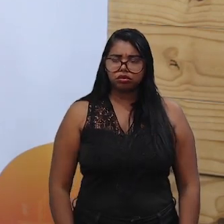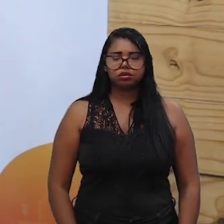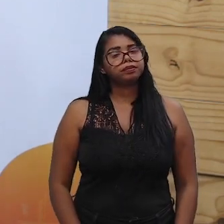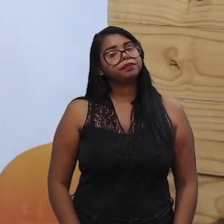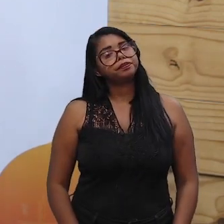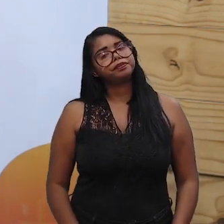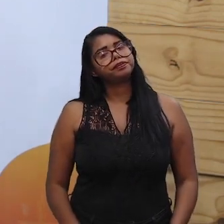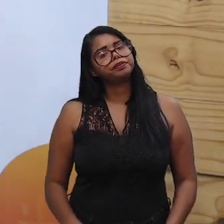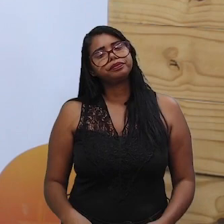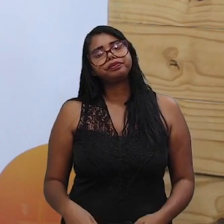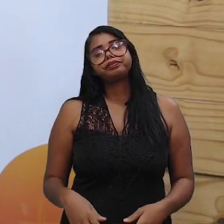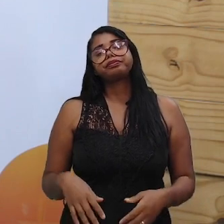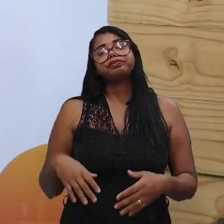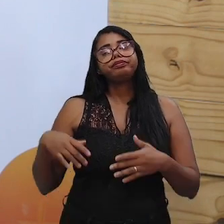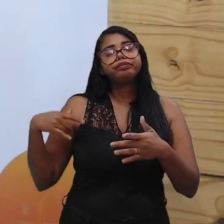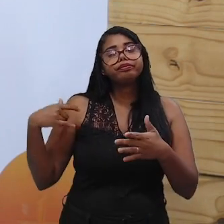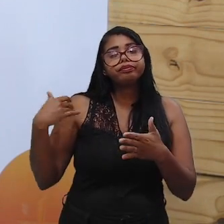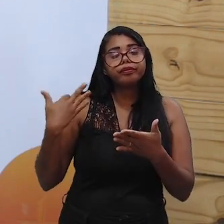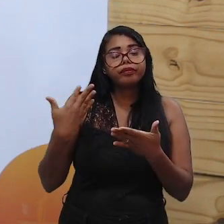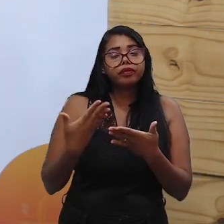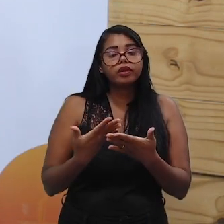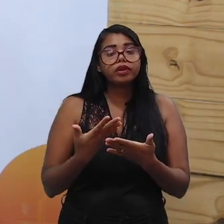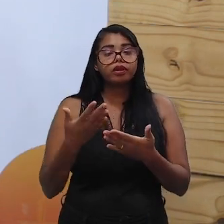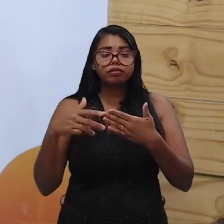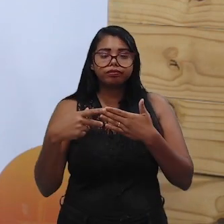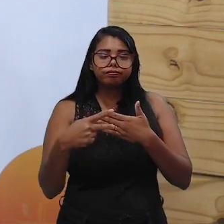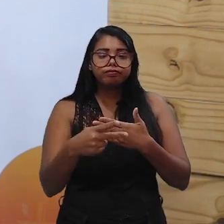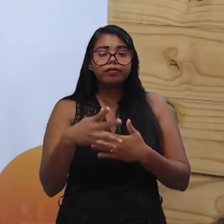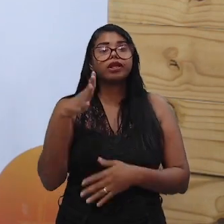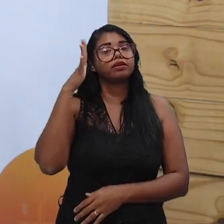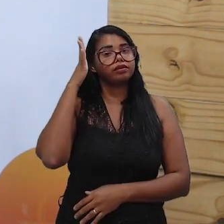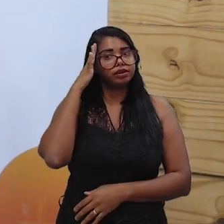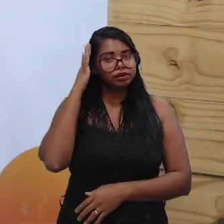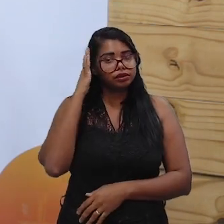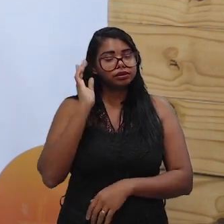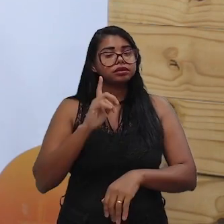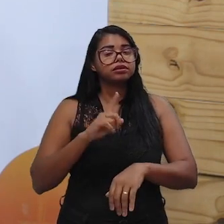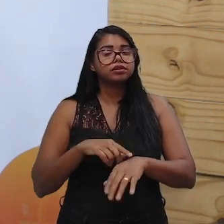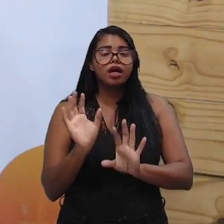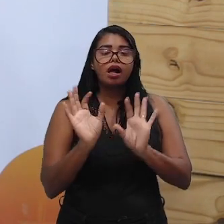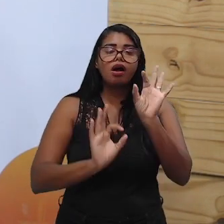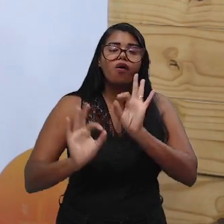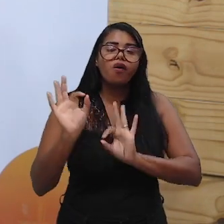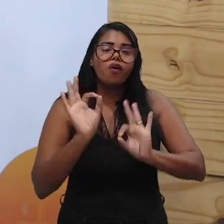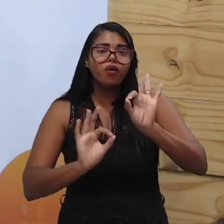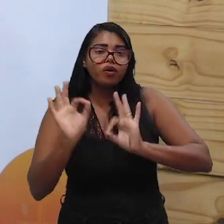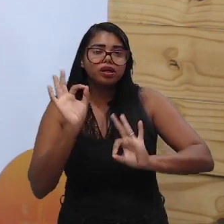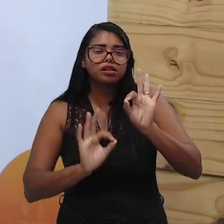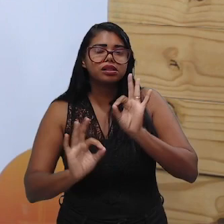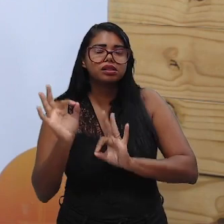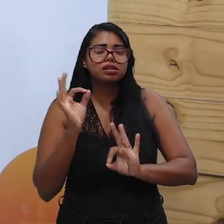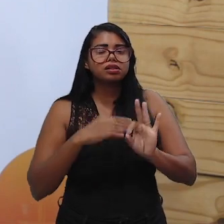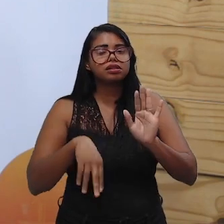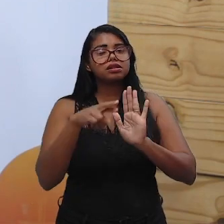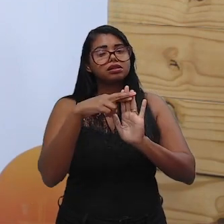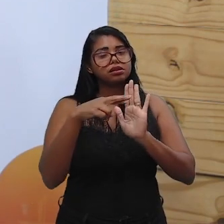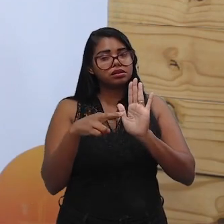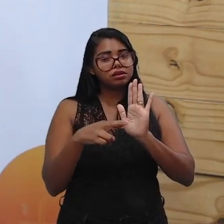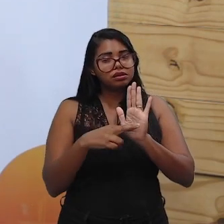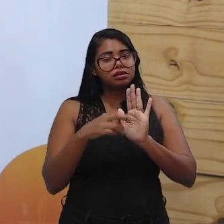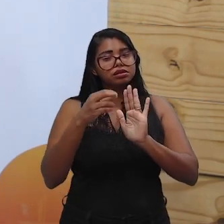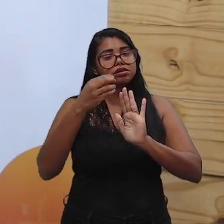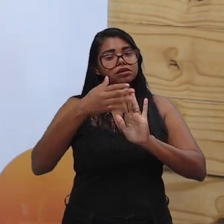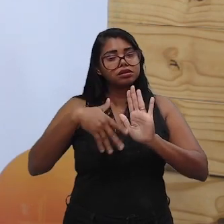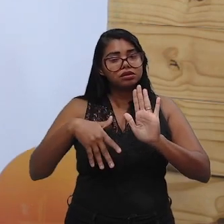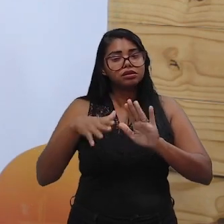Gente, ao longo prazo você vai entender que isso vai ganhar tempo, essa organização, essa regra, essa diretriz vai te deixar